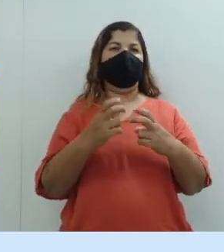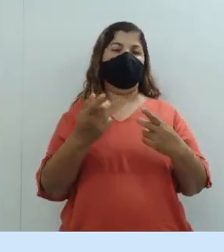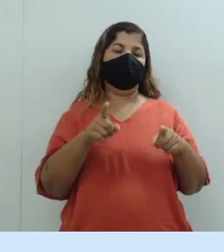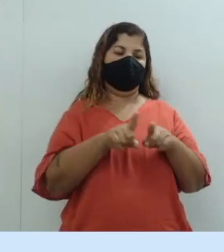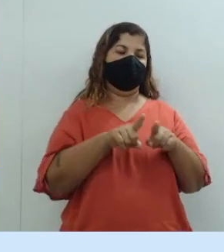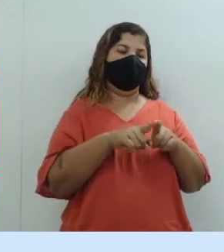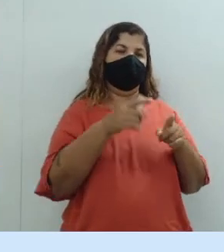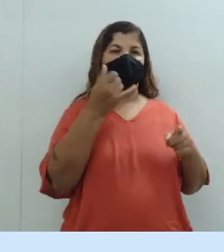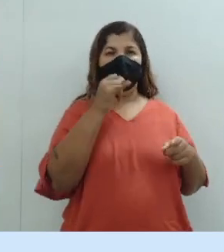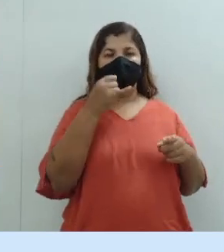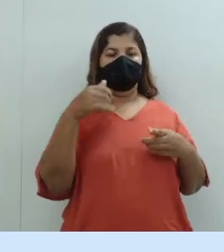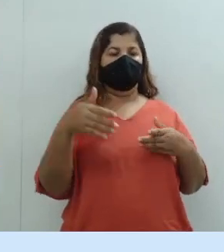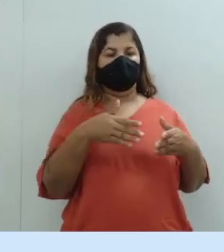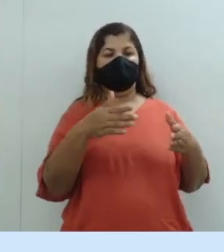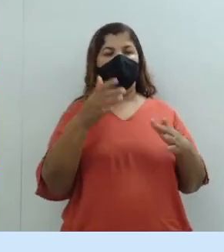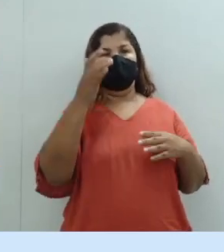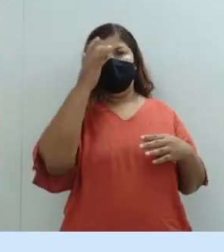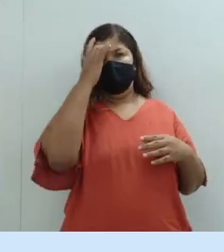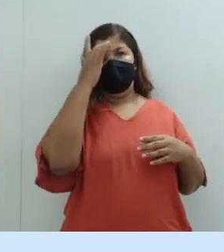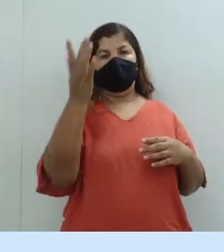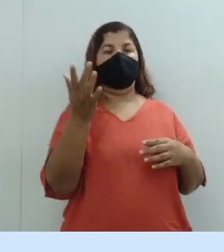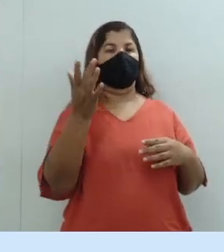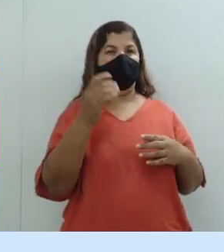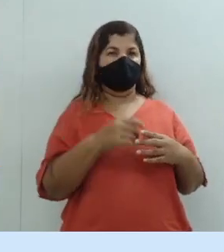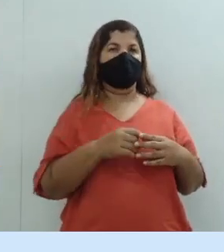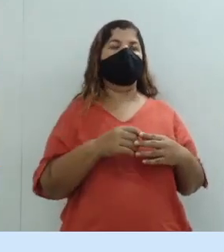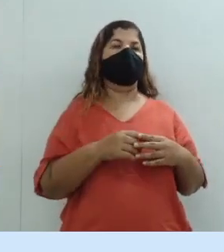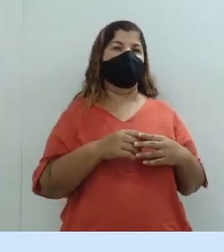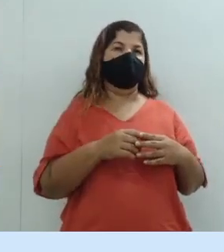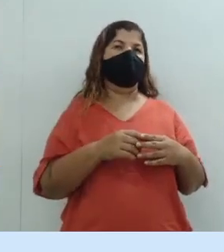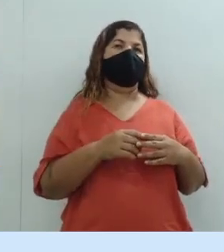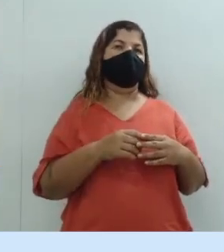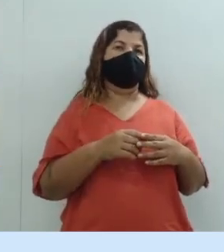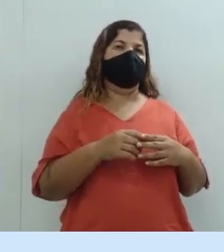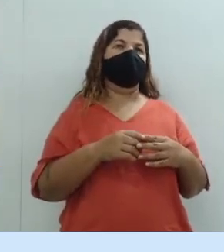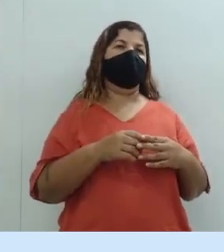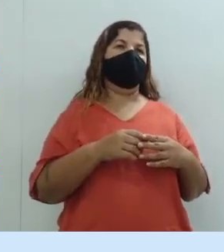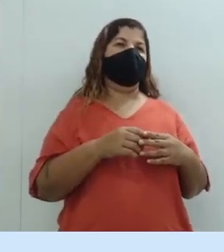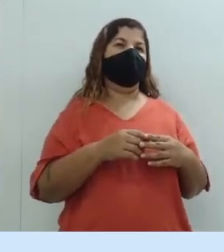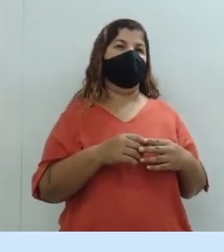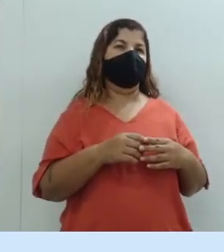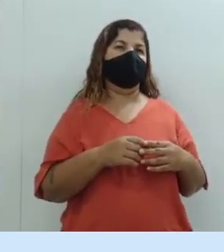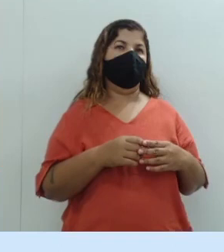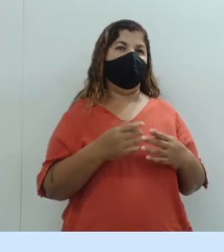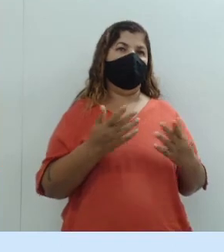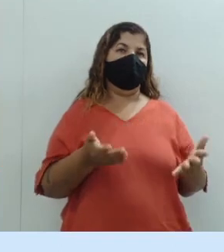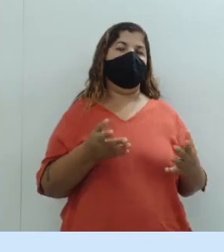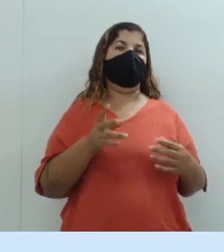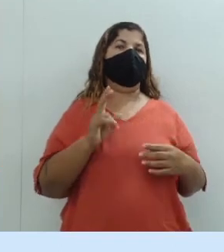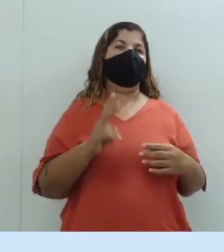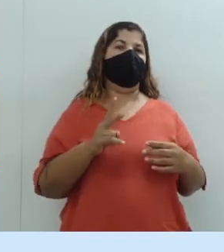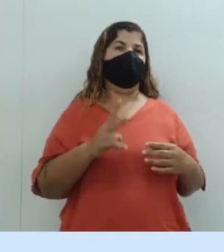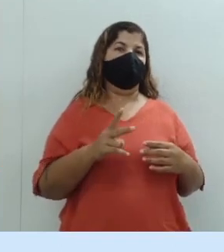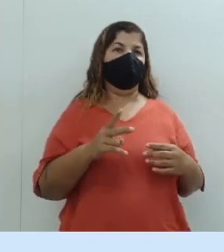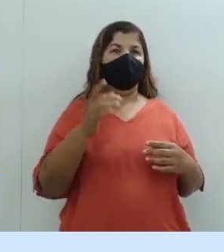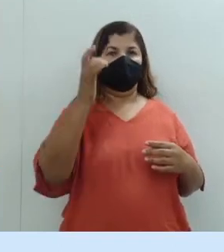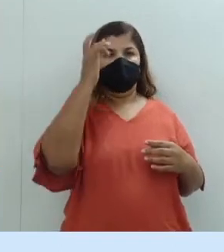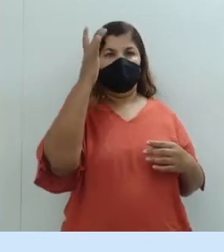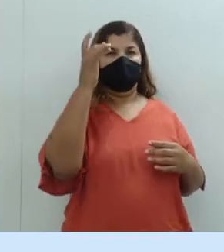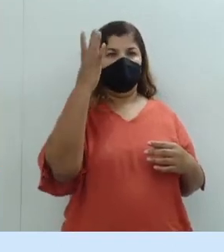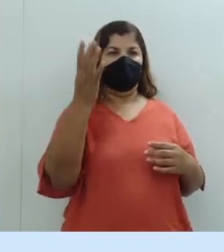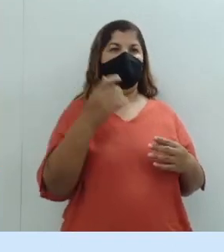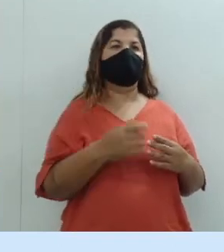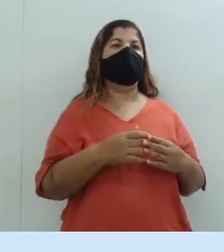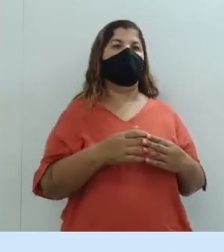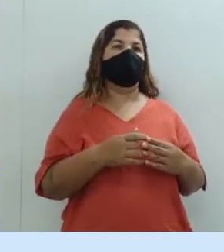elétrica também procura o caminho onde a resistência é menor para ela. Então, a gente vê também que ela sempre procura a facilidade. Nesse